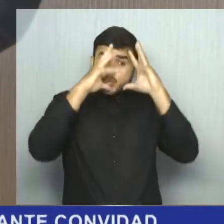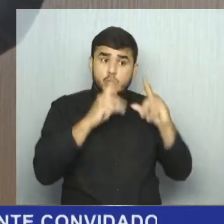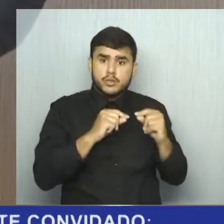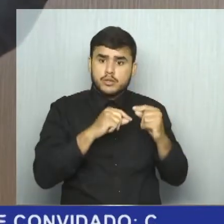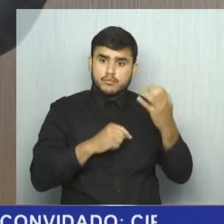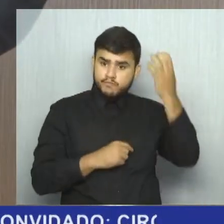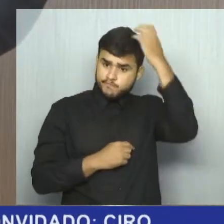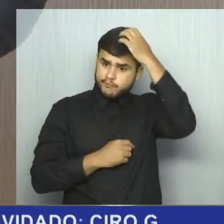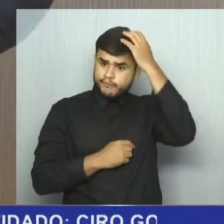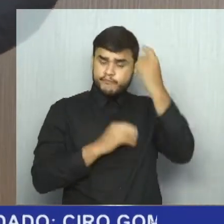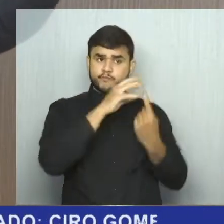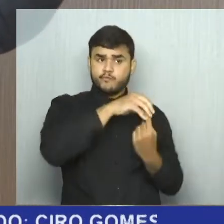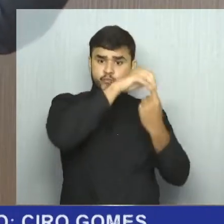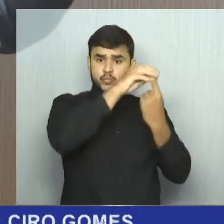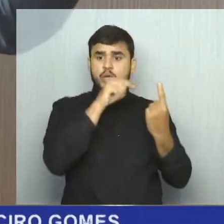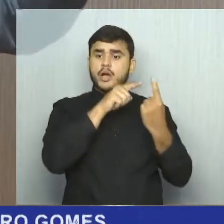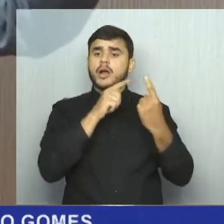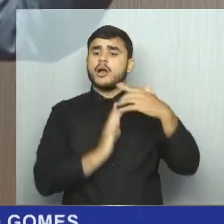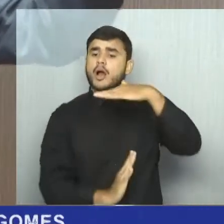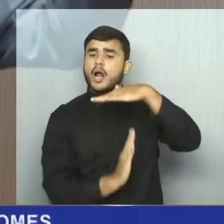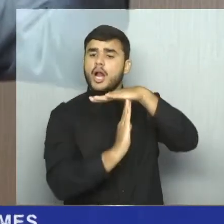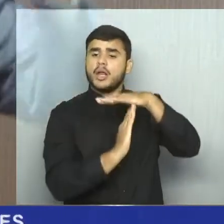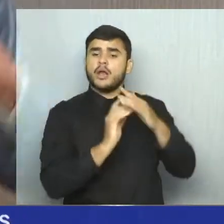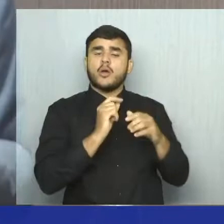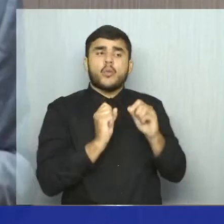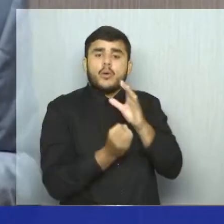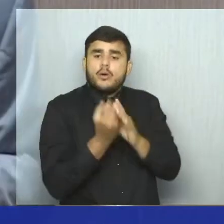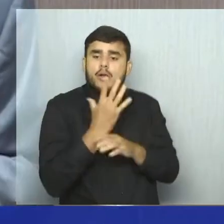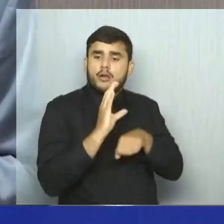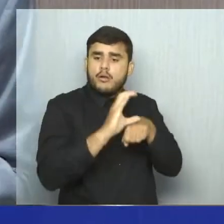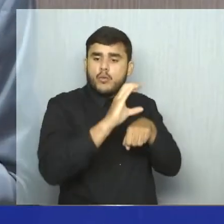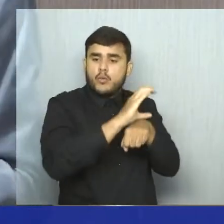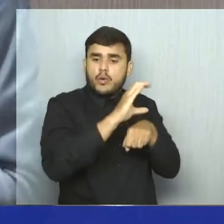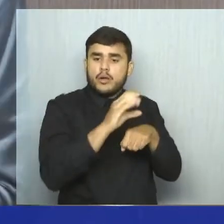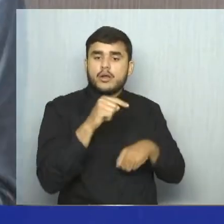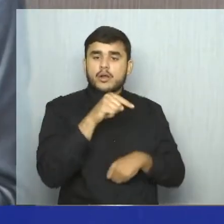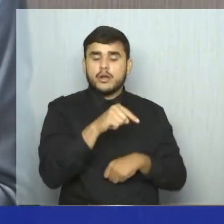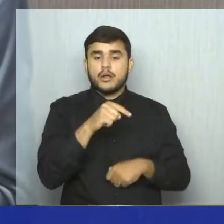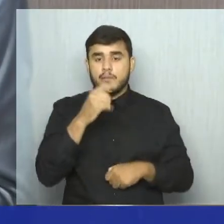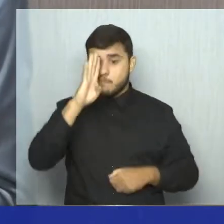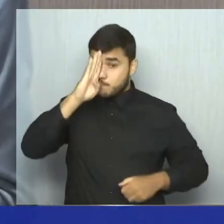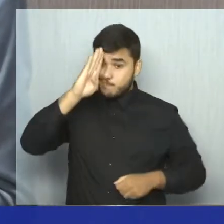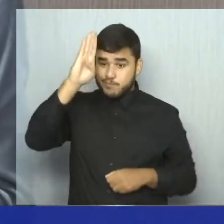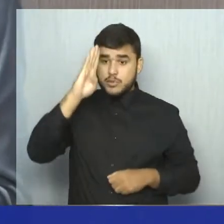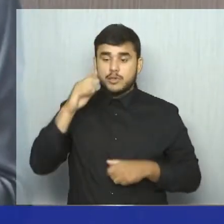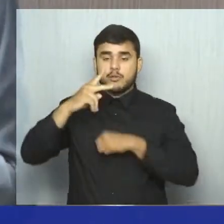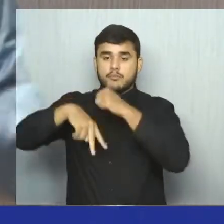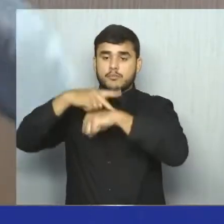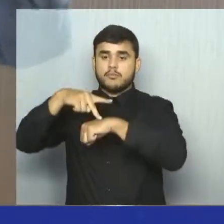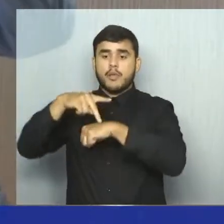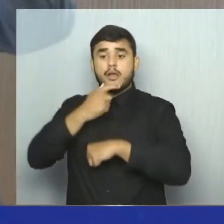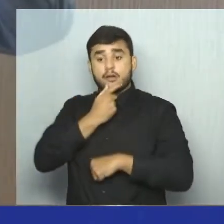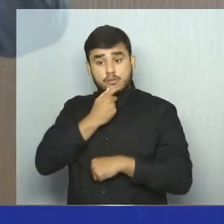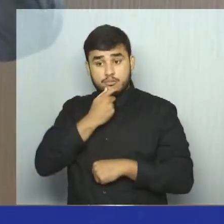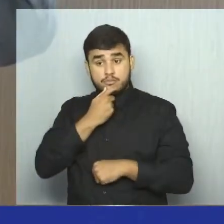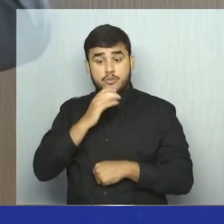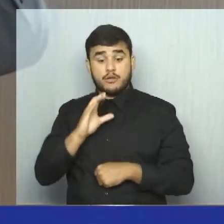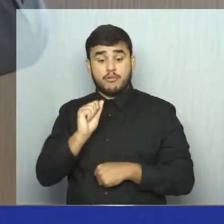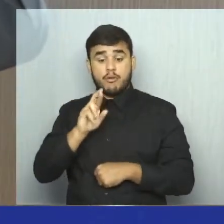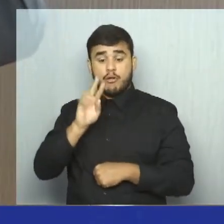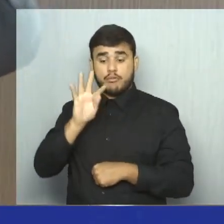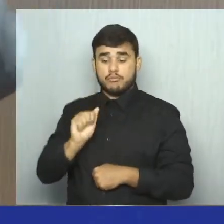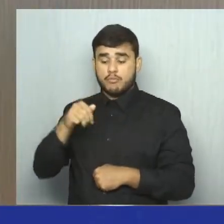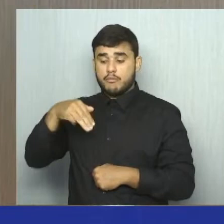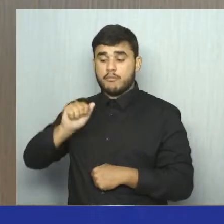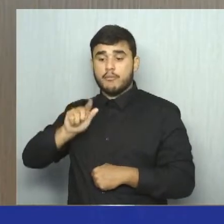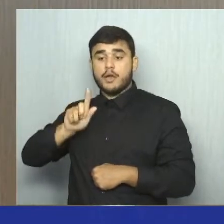absoluto do monarca. Nascem as constituições. A primeira delas, a Carta Magna, na Inglaterra. O segundo movimento é